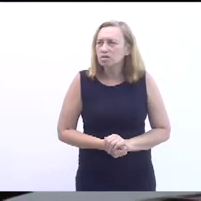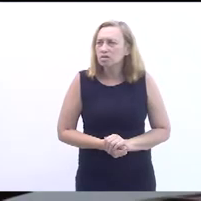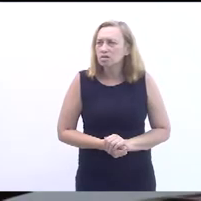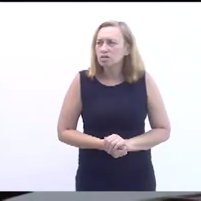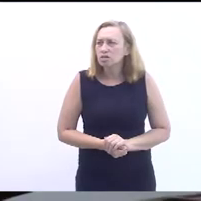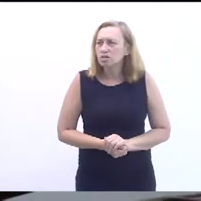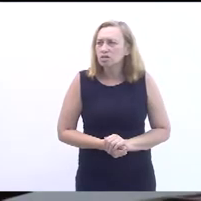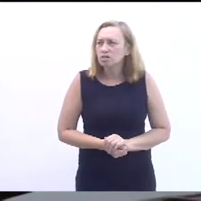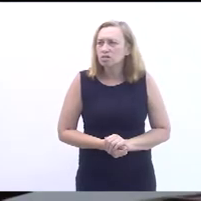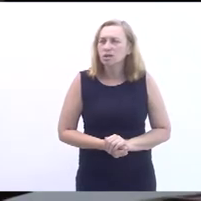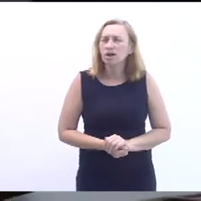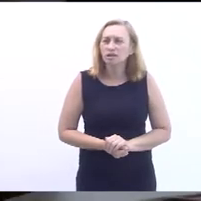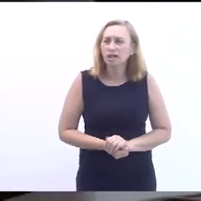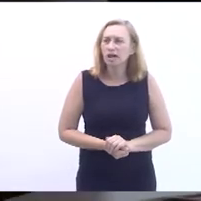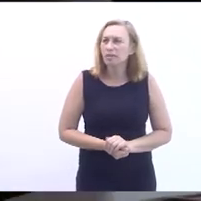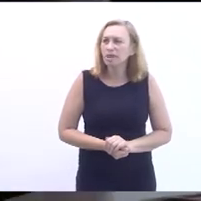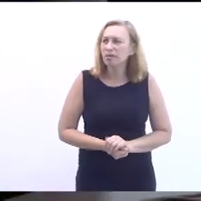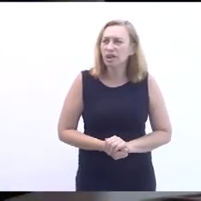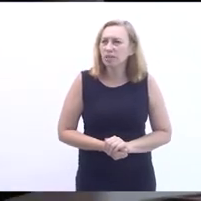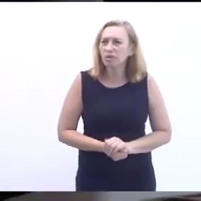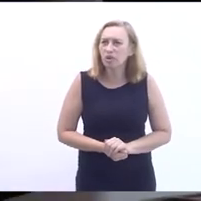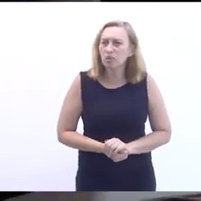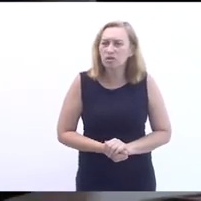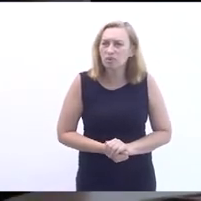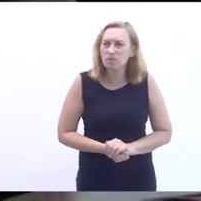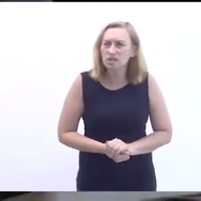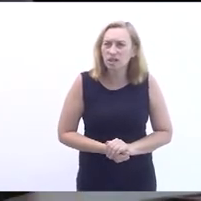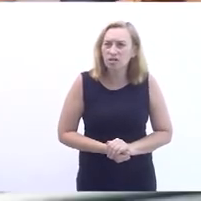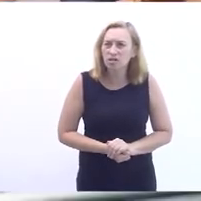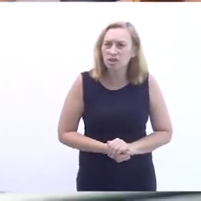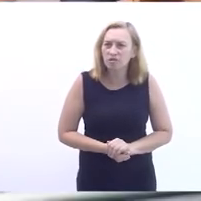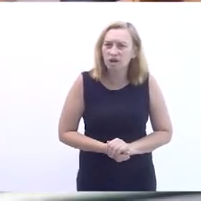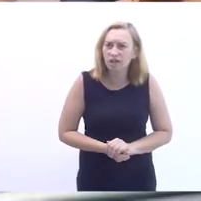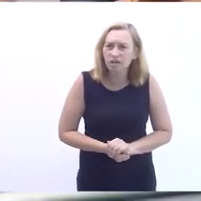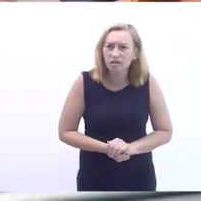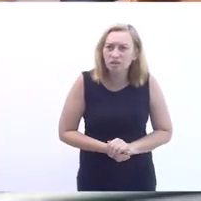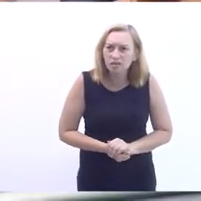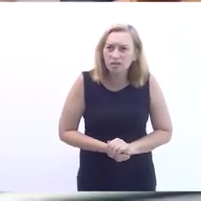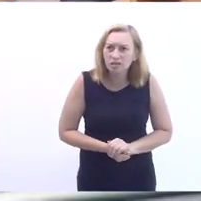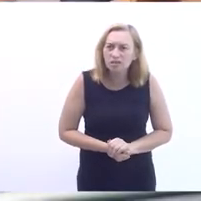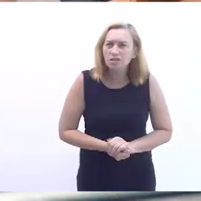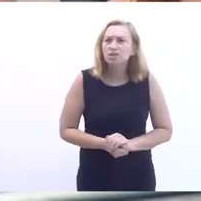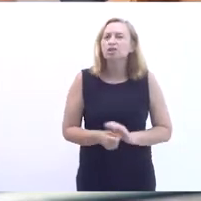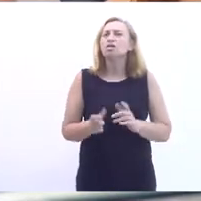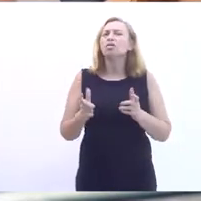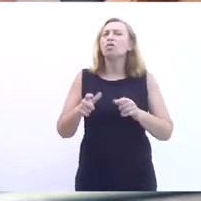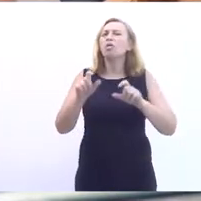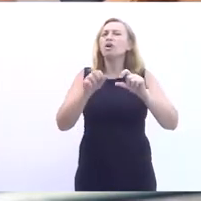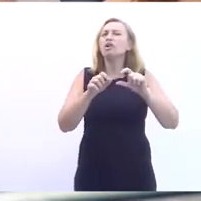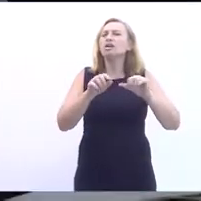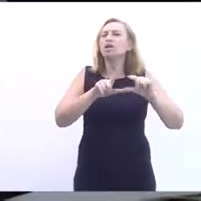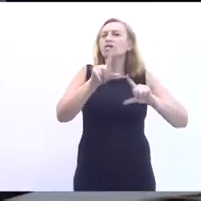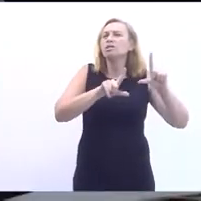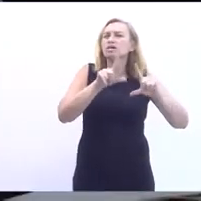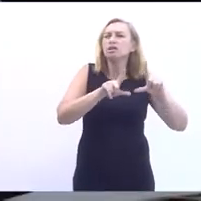interessar repete para gente quem quiser anotar aonde é que tá que canal